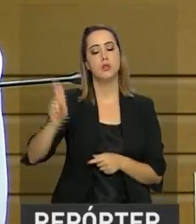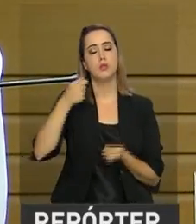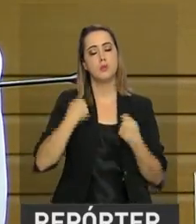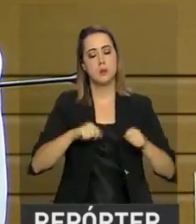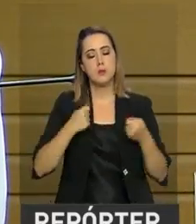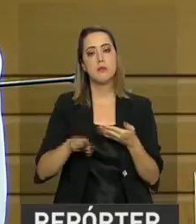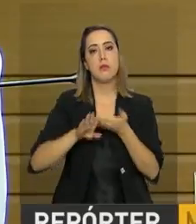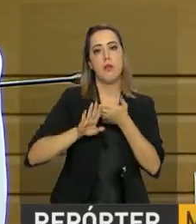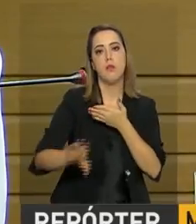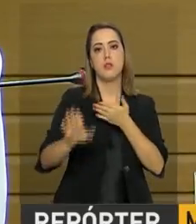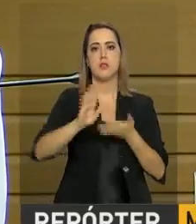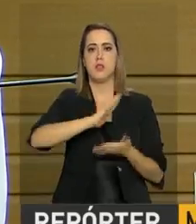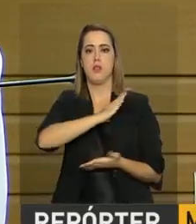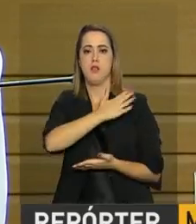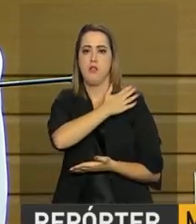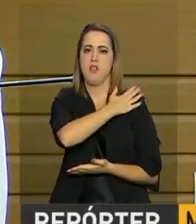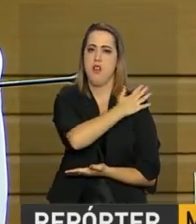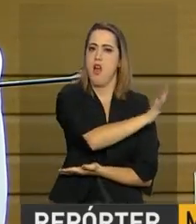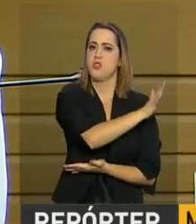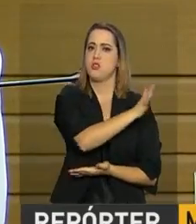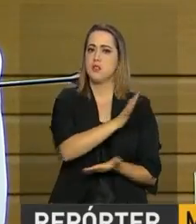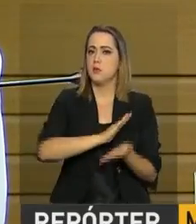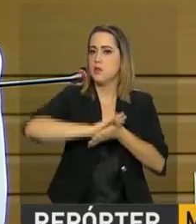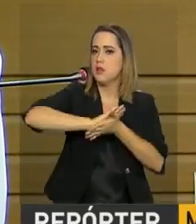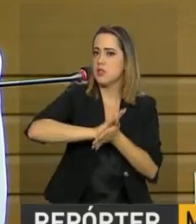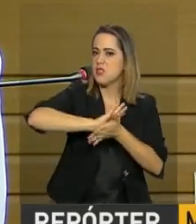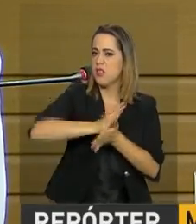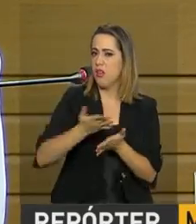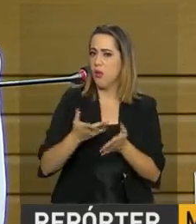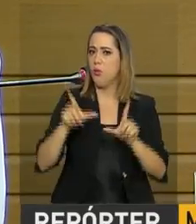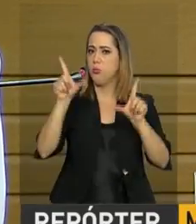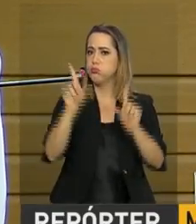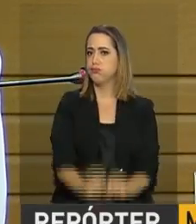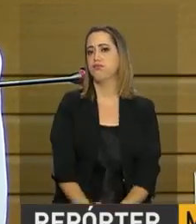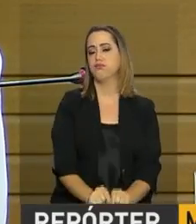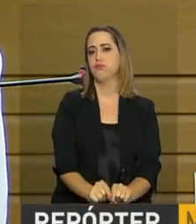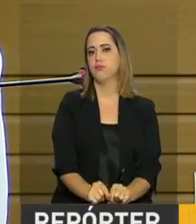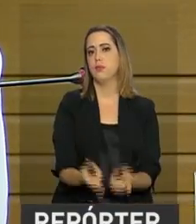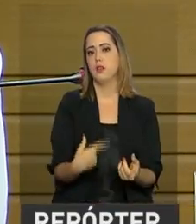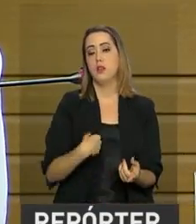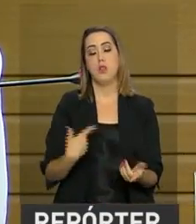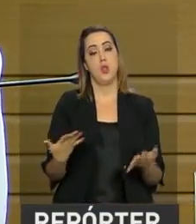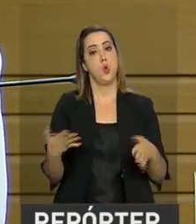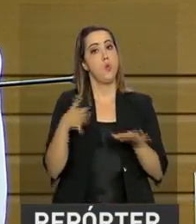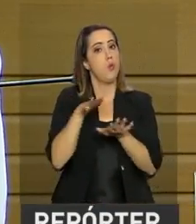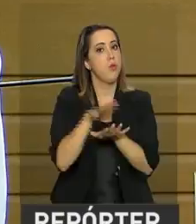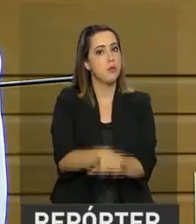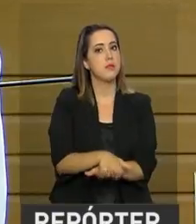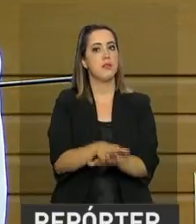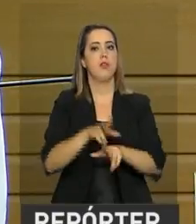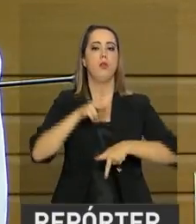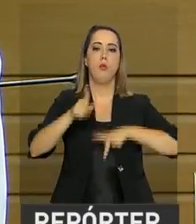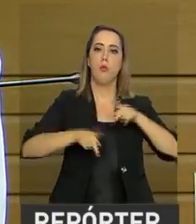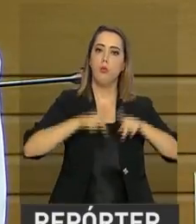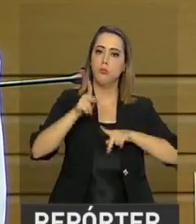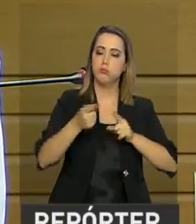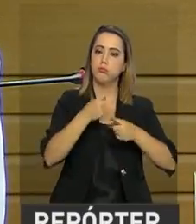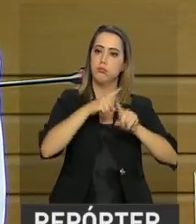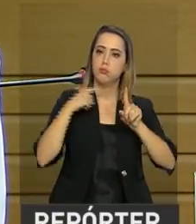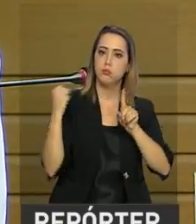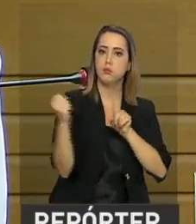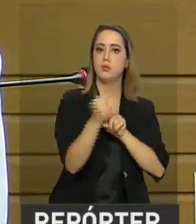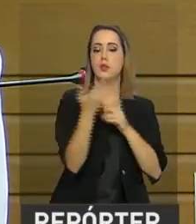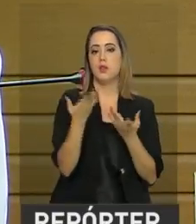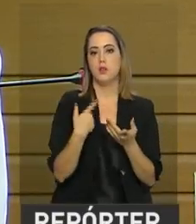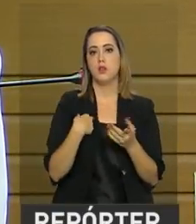a discriminação, a gente precisa reafirmar as políticas públicas de inclusão, respeito às